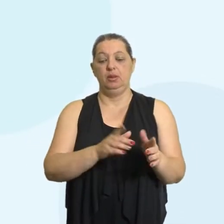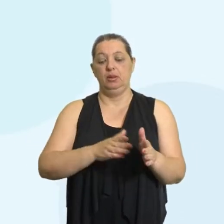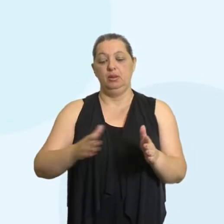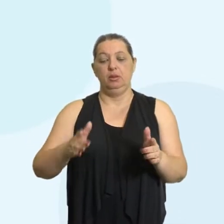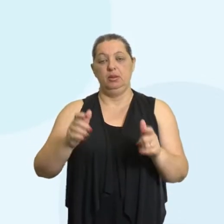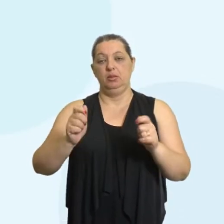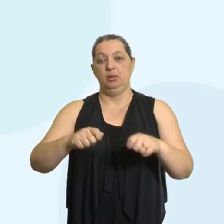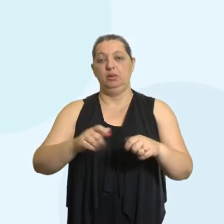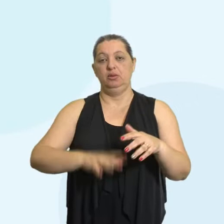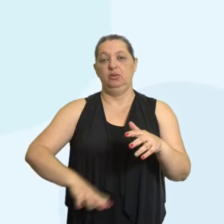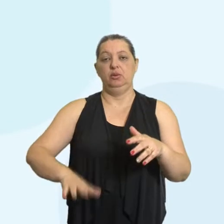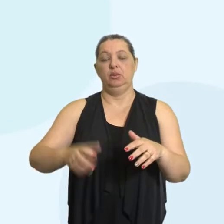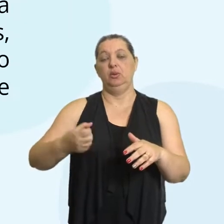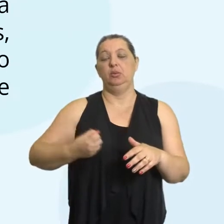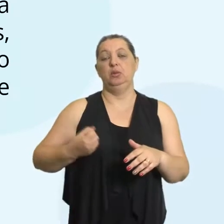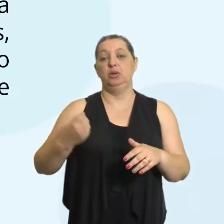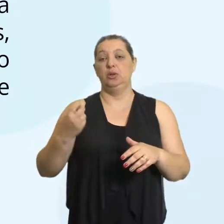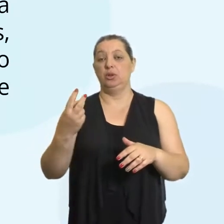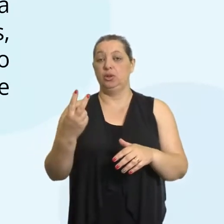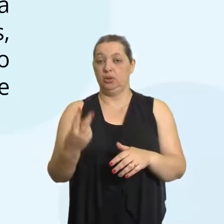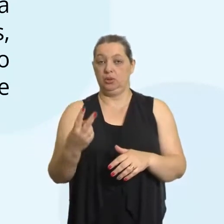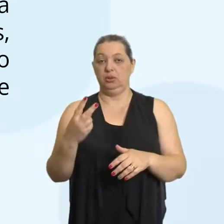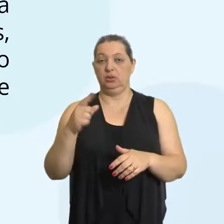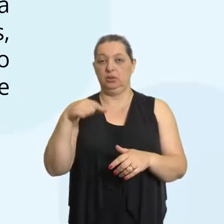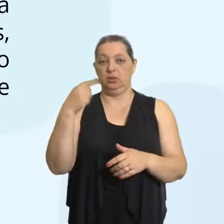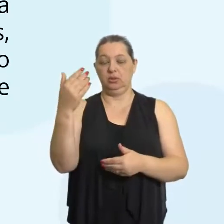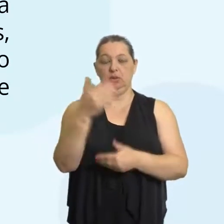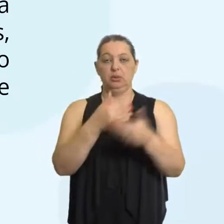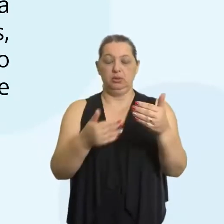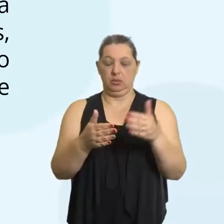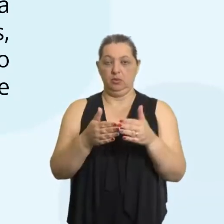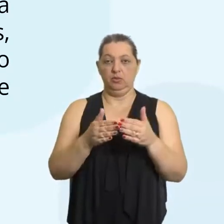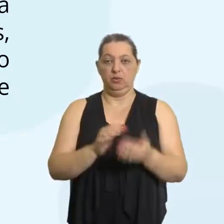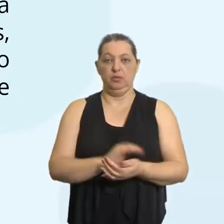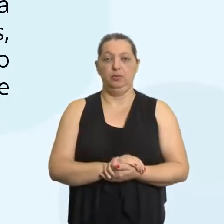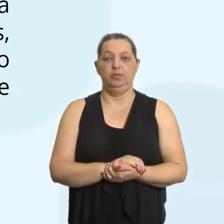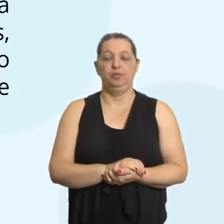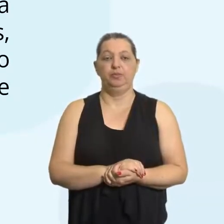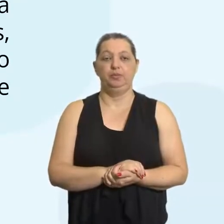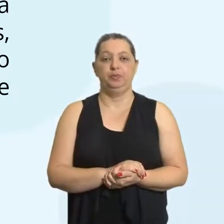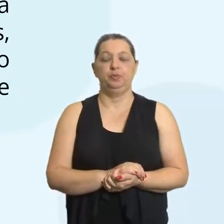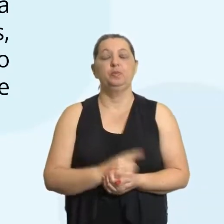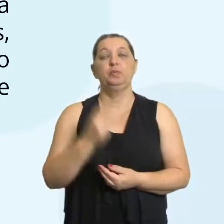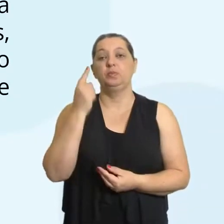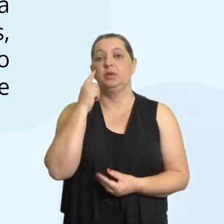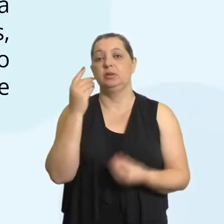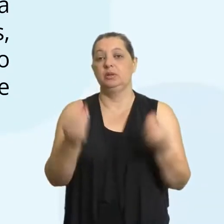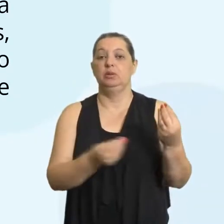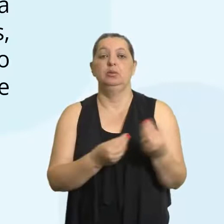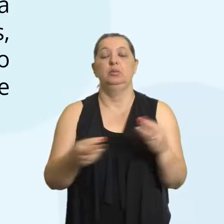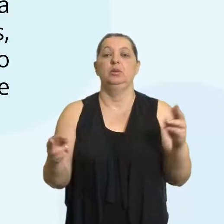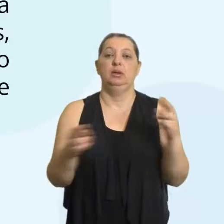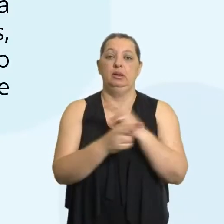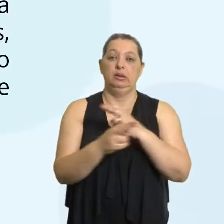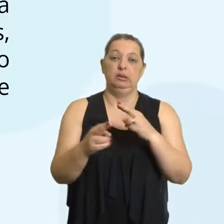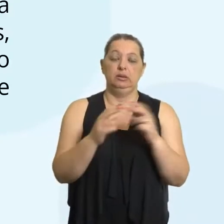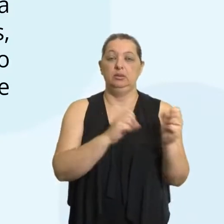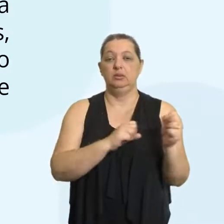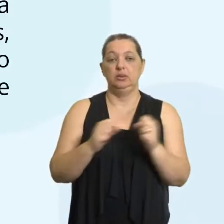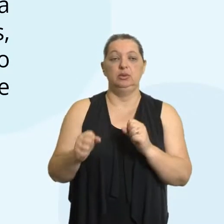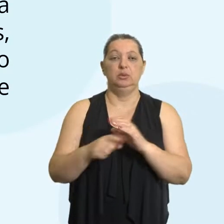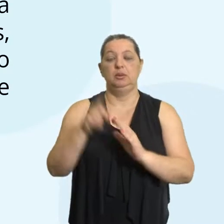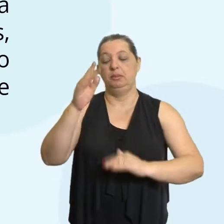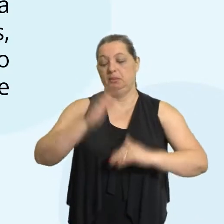processo e de E aí buscar o próximo slide por favor que a gente vai pensar em relação de poder é